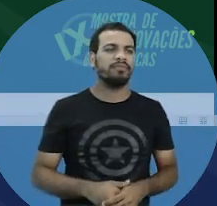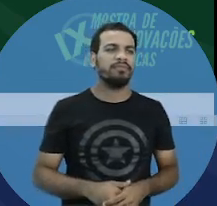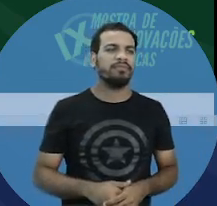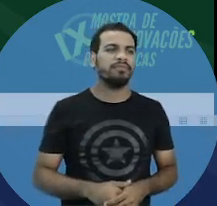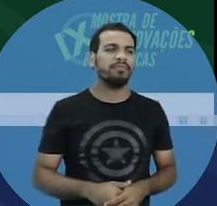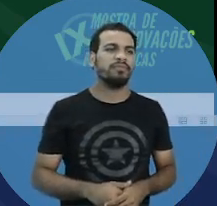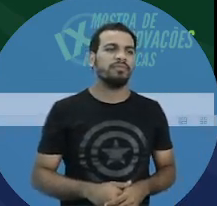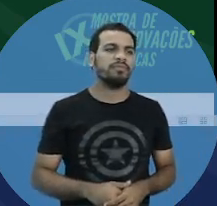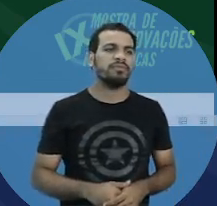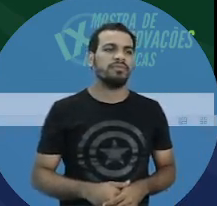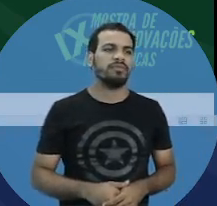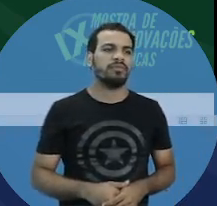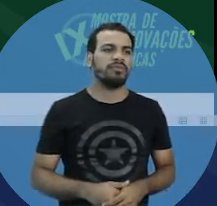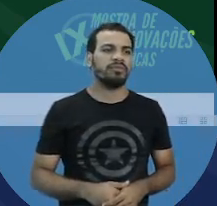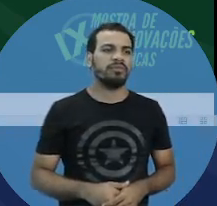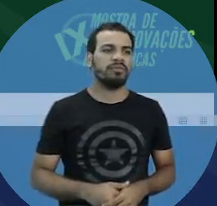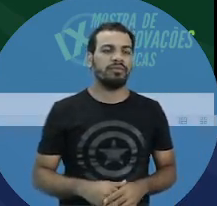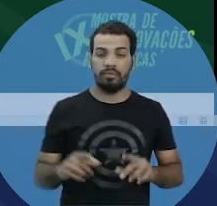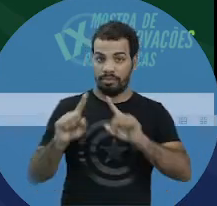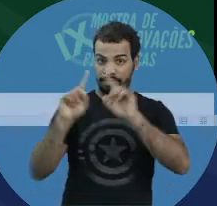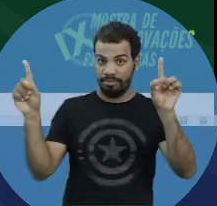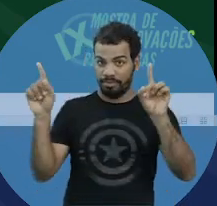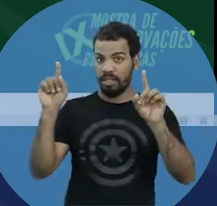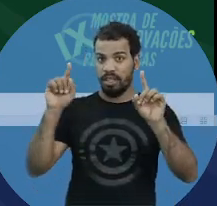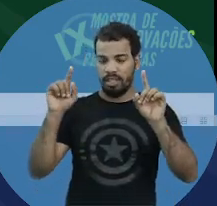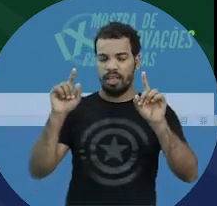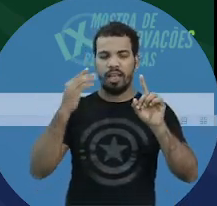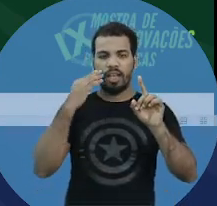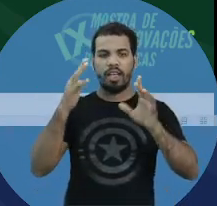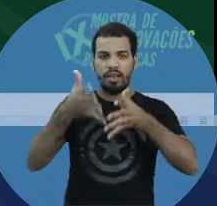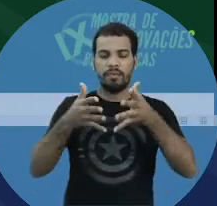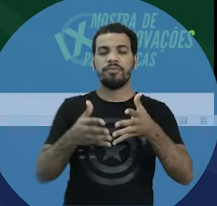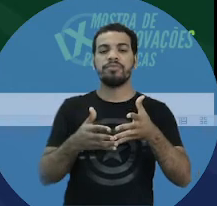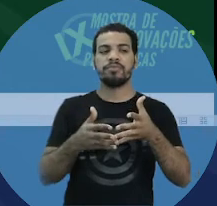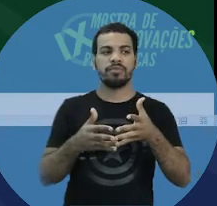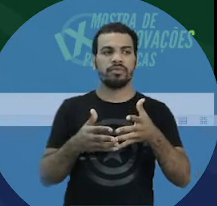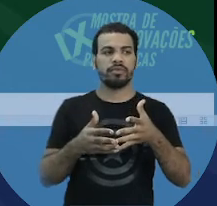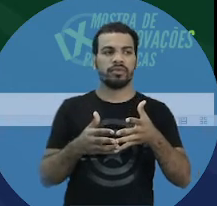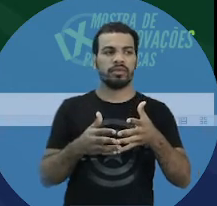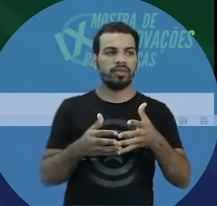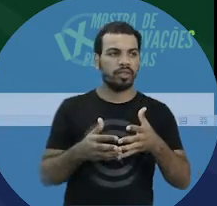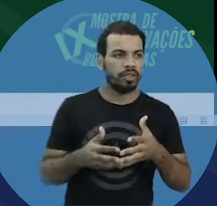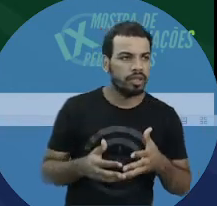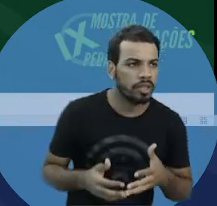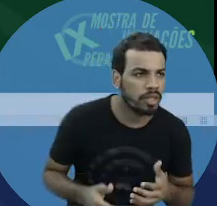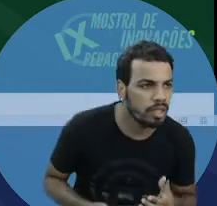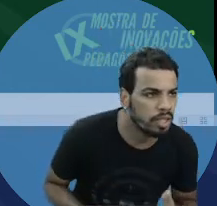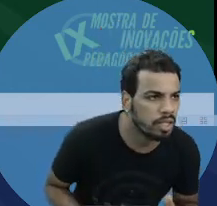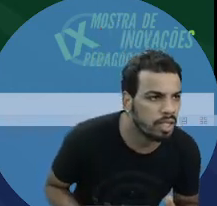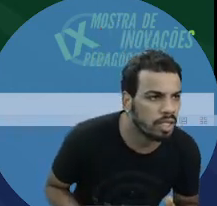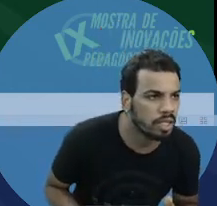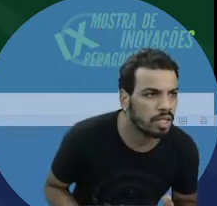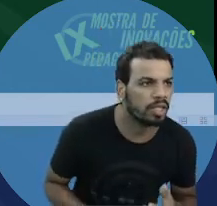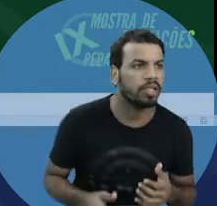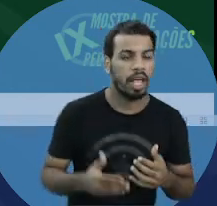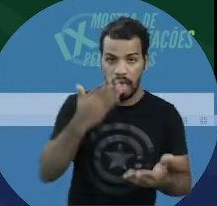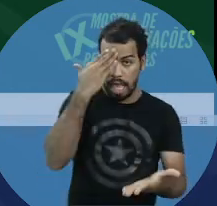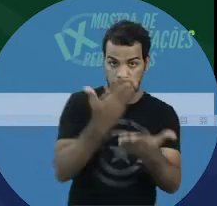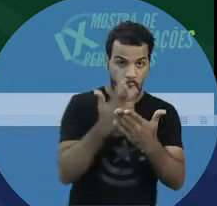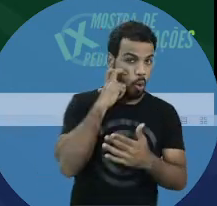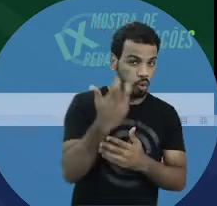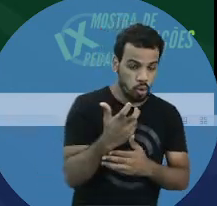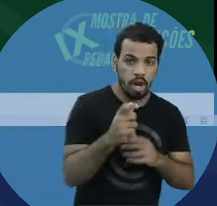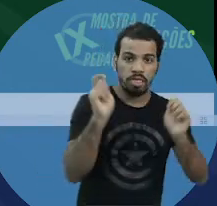Pierre Levy, que acredita que a cybercultura coloca o ser humano diante de um mar de conhecimentos, onde é